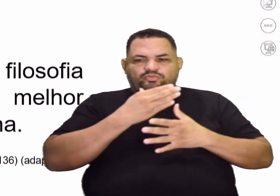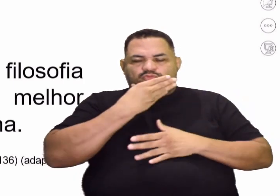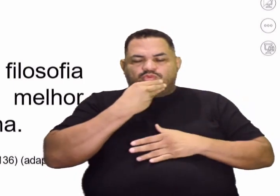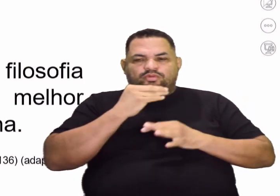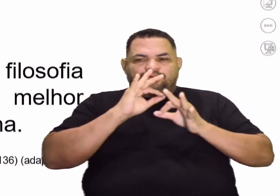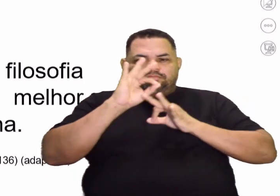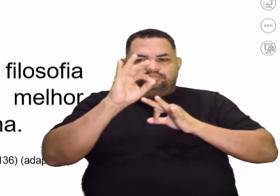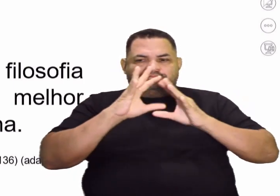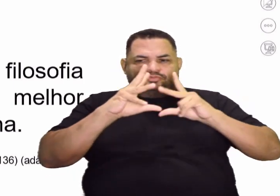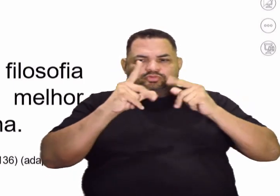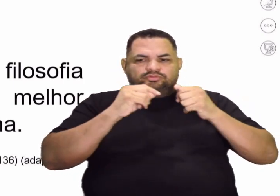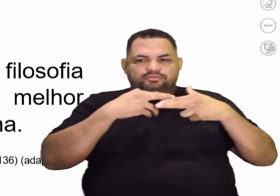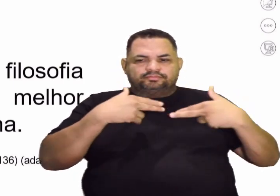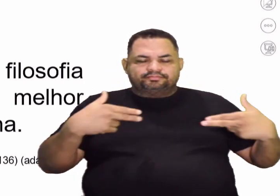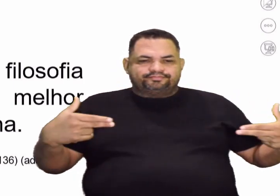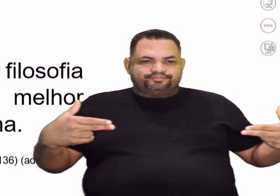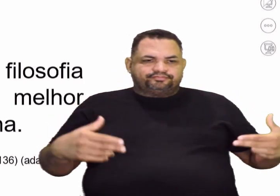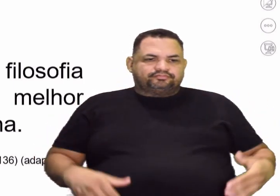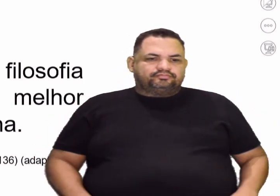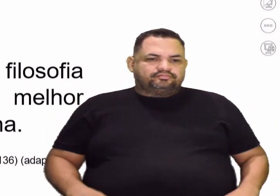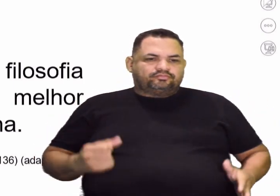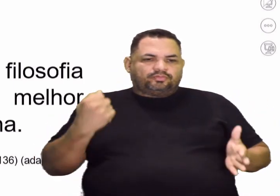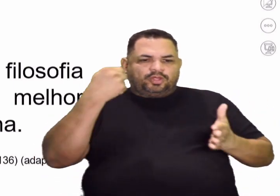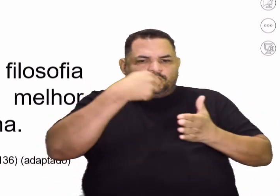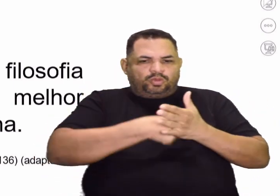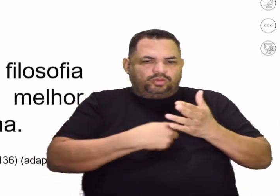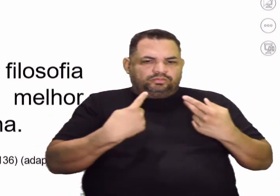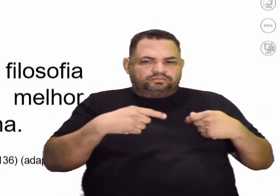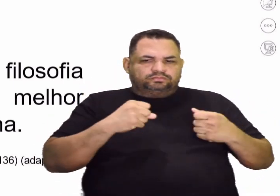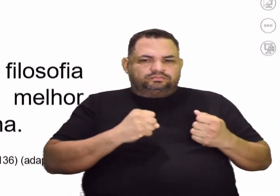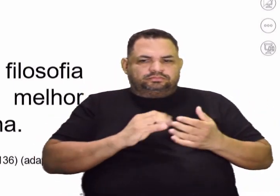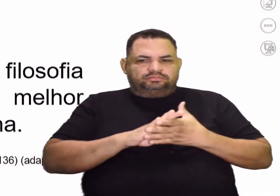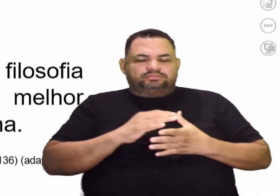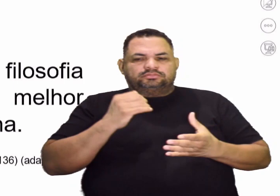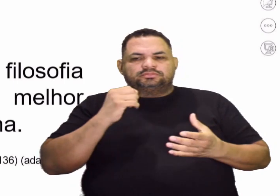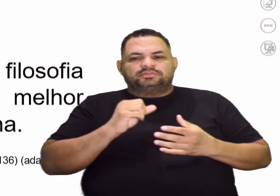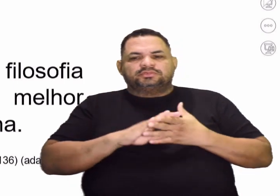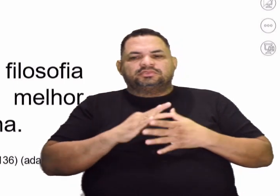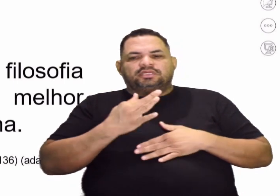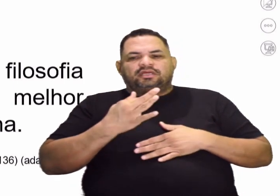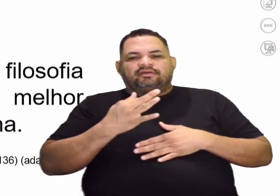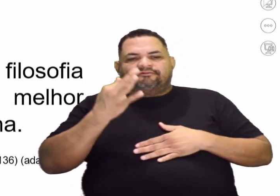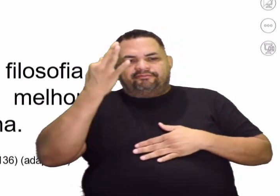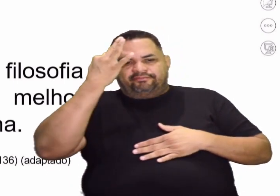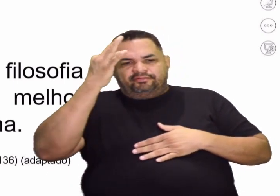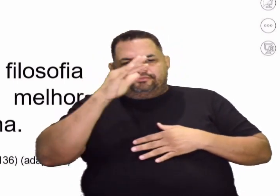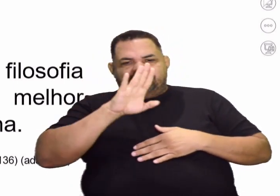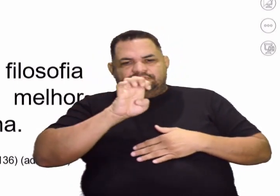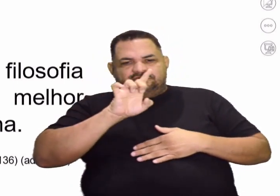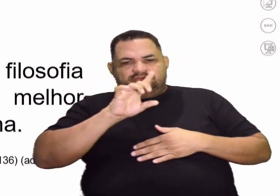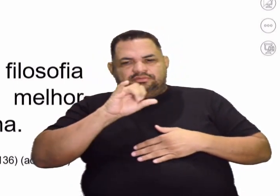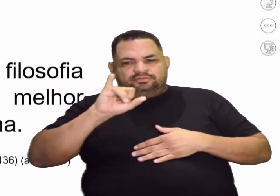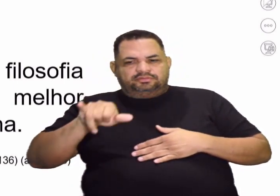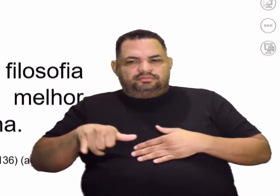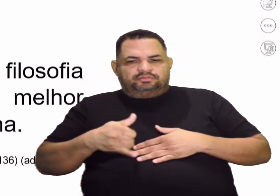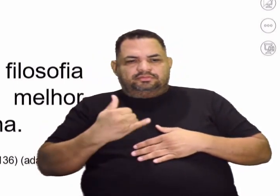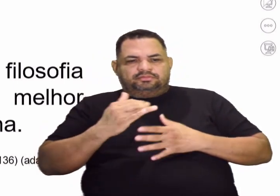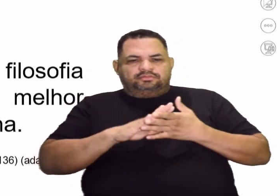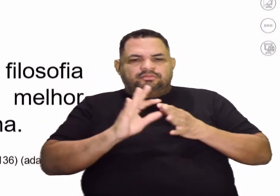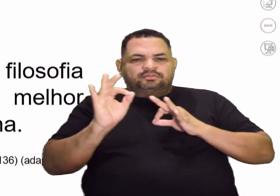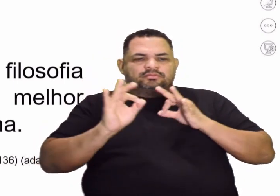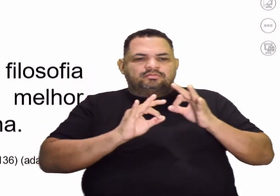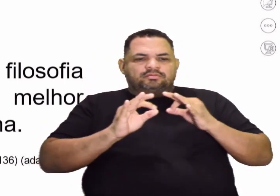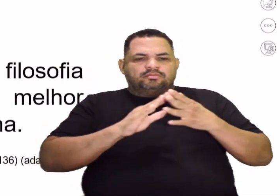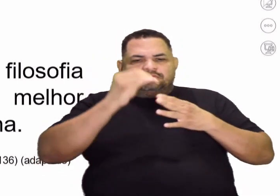medida de todas as coisas. Lutava contra o endurecimento da filosofia escolástica e aproveitava-se de um